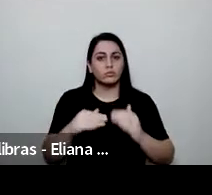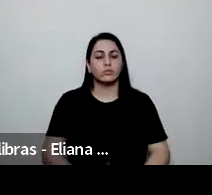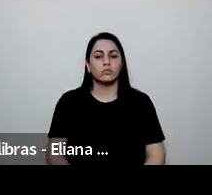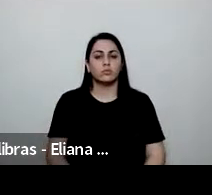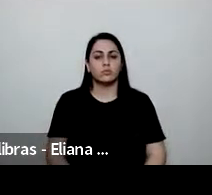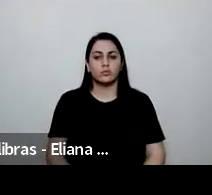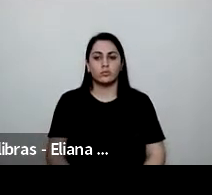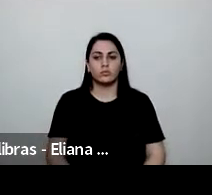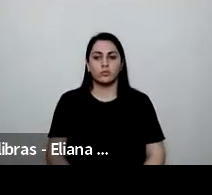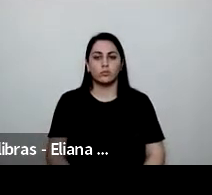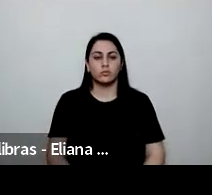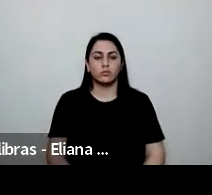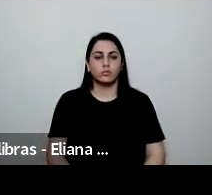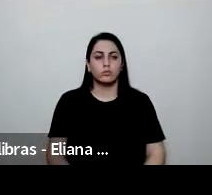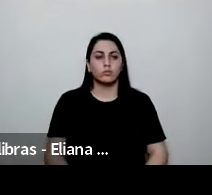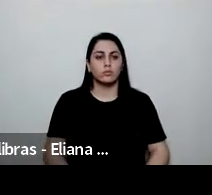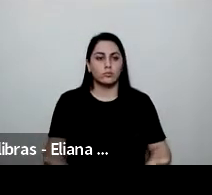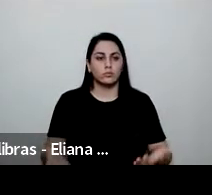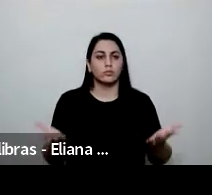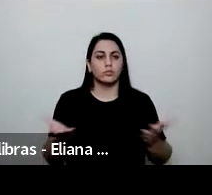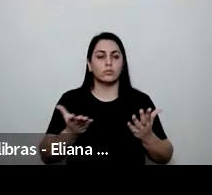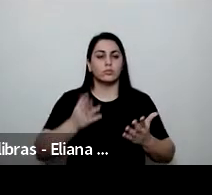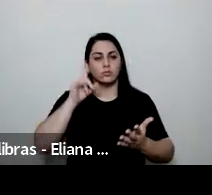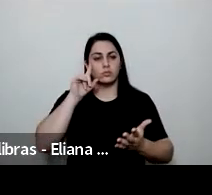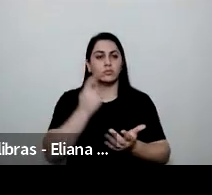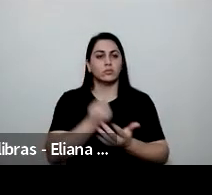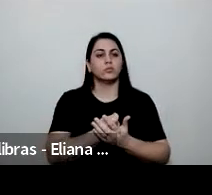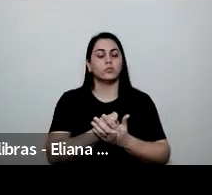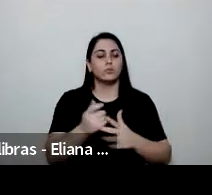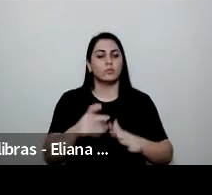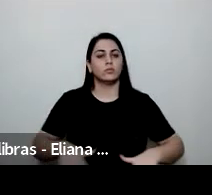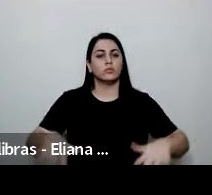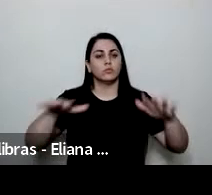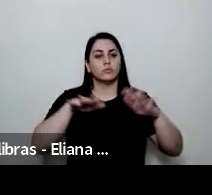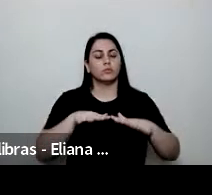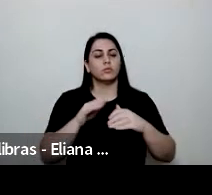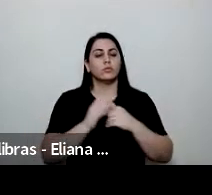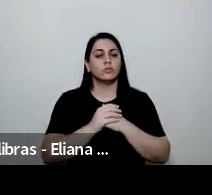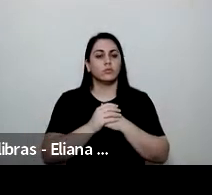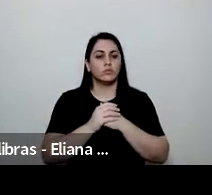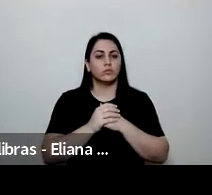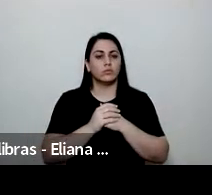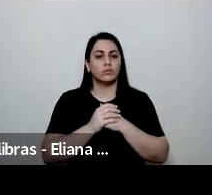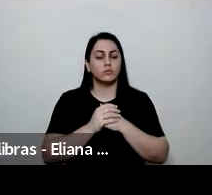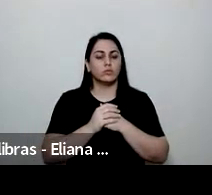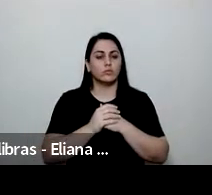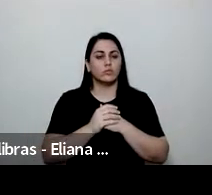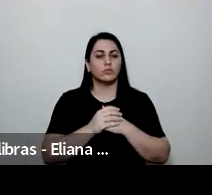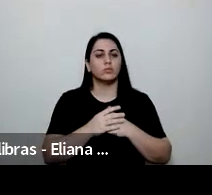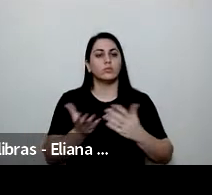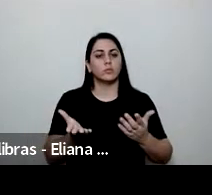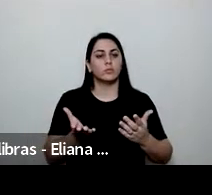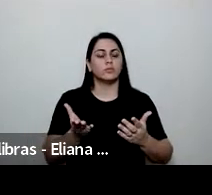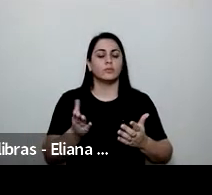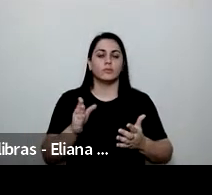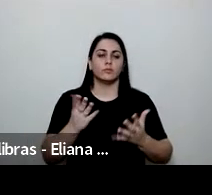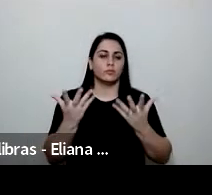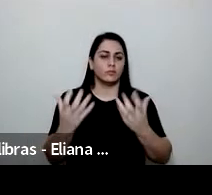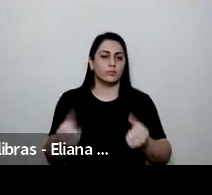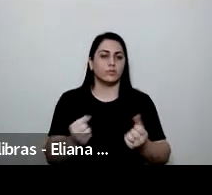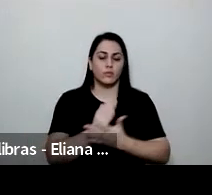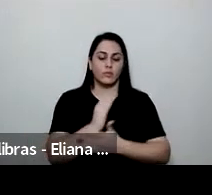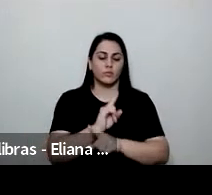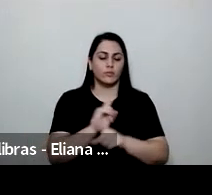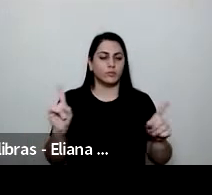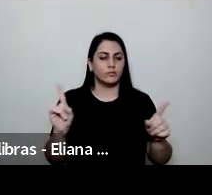sentido e não aguento proclamado o resultado por unanimidade de votos nesta corte indeferiu o pedido de registro de candidatura